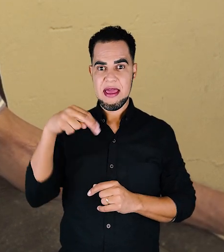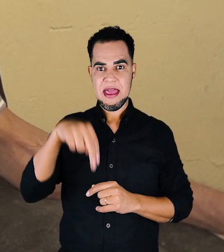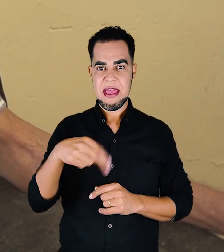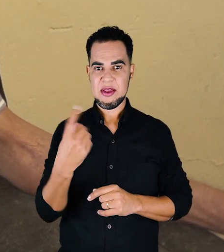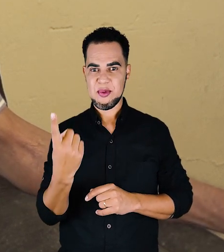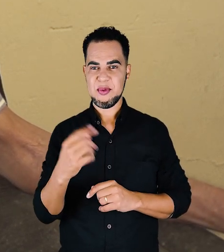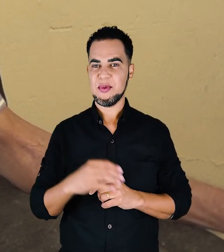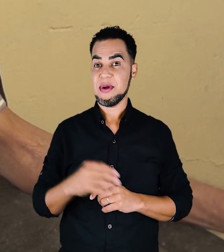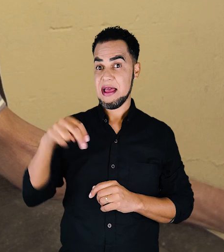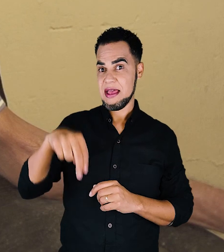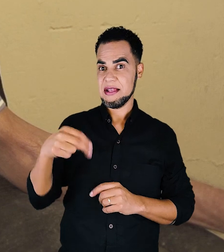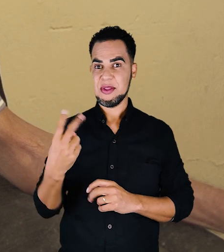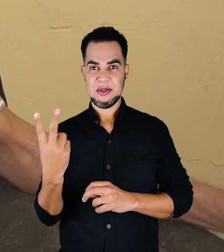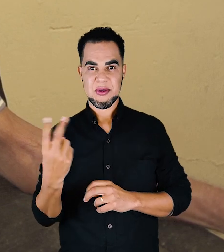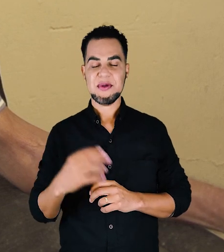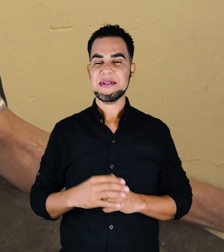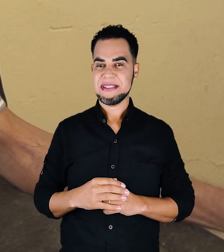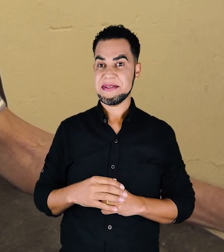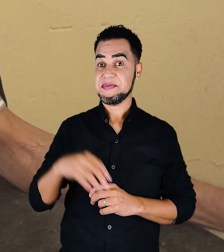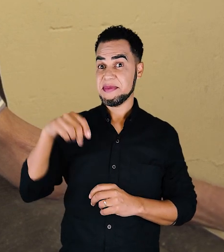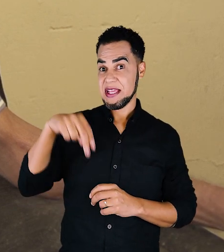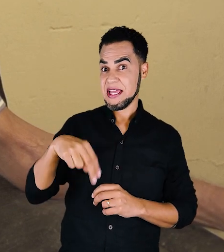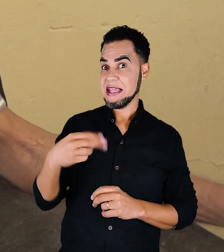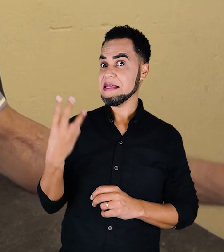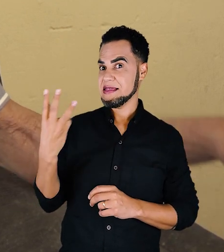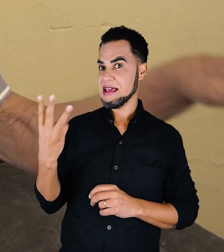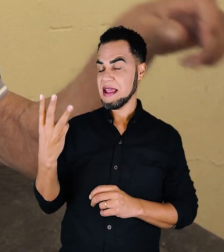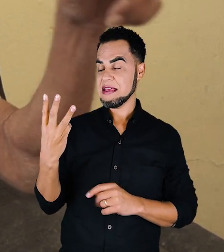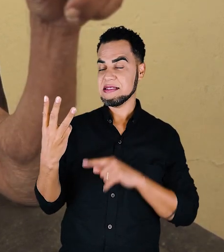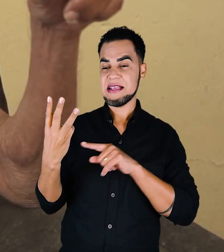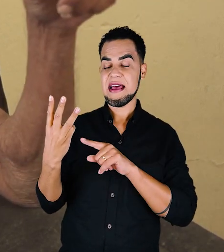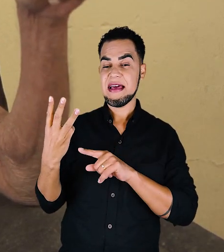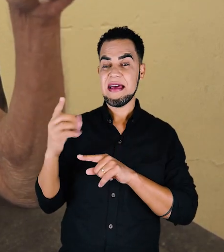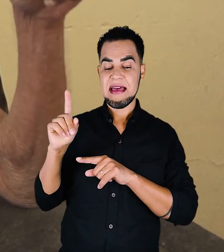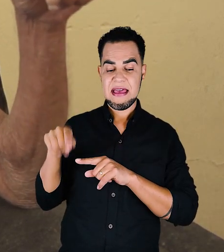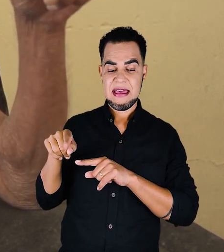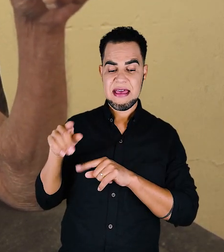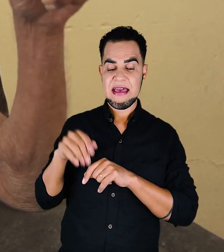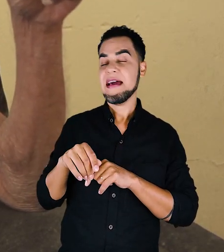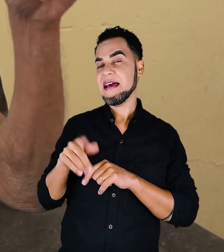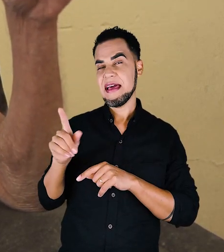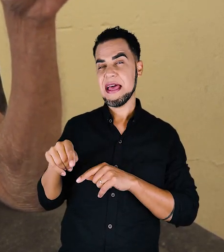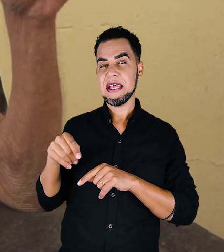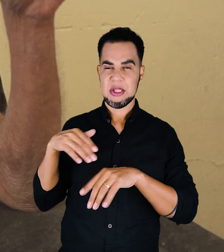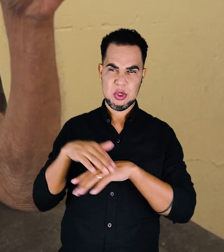N1 e N2. É três considerados